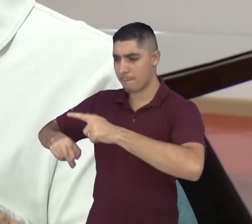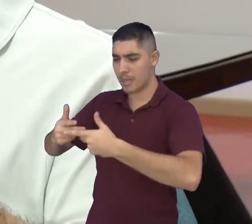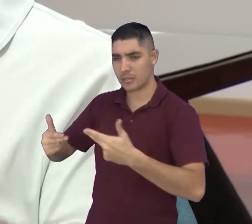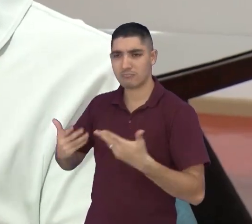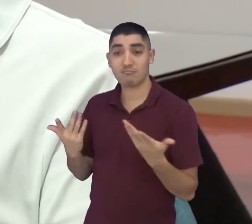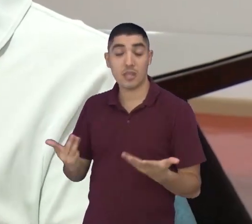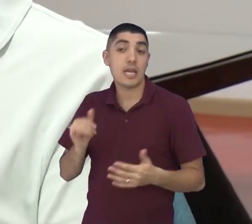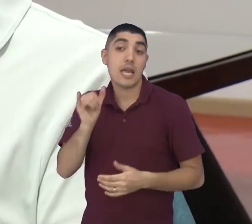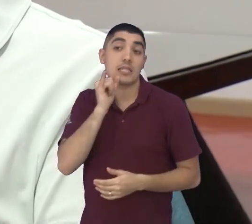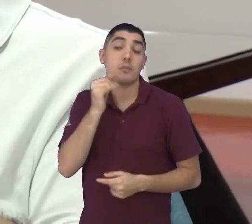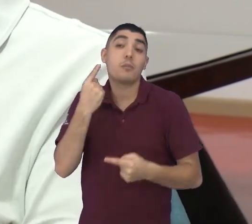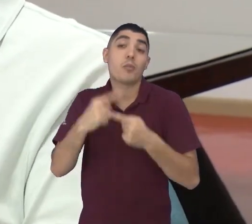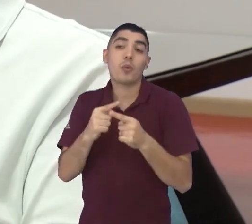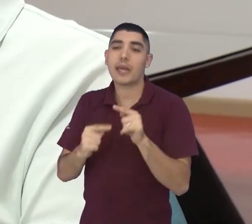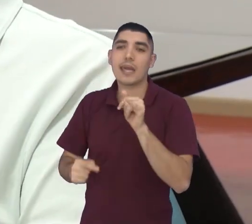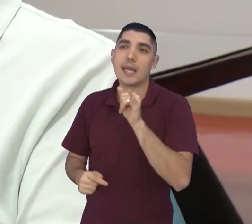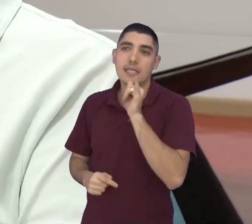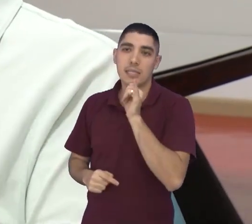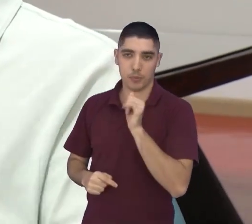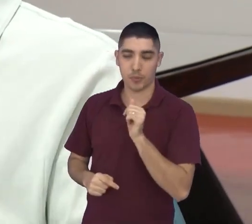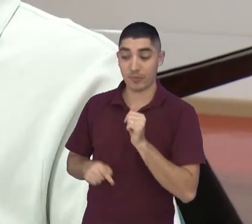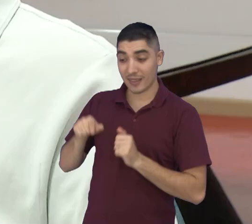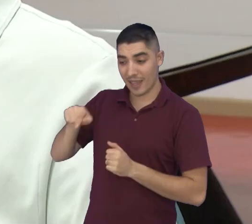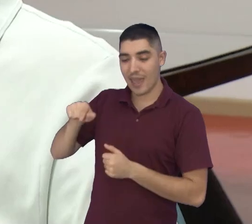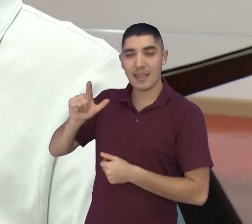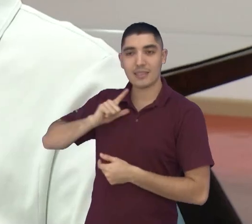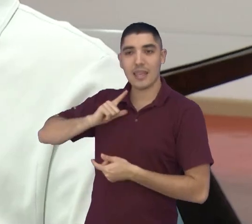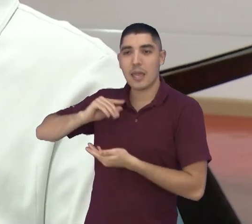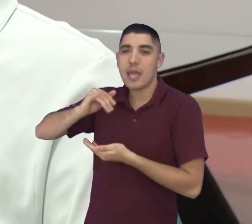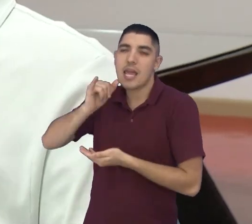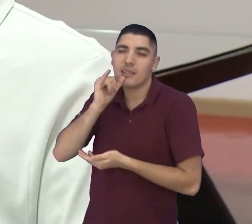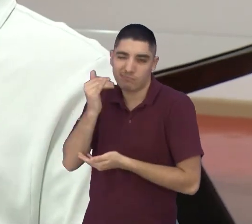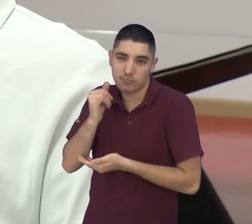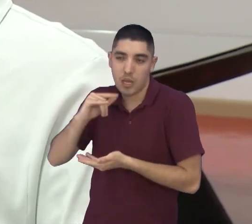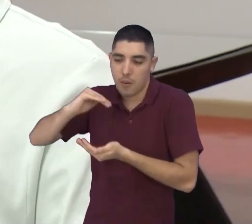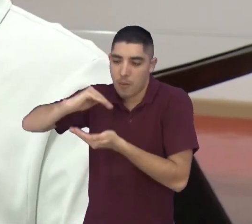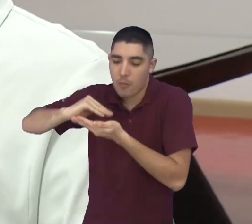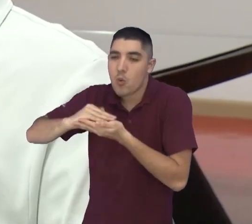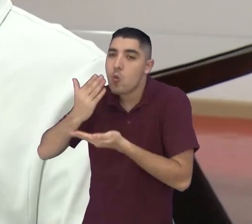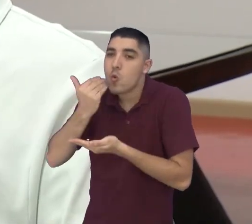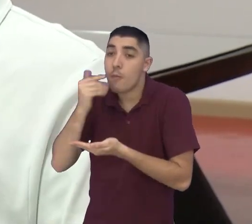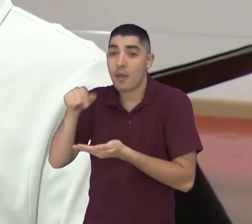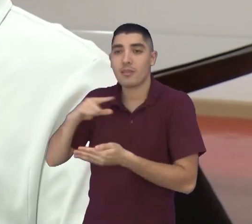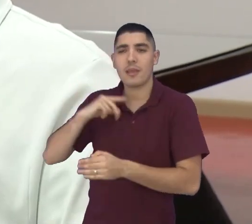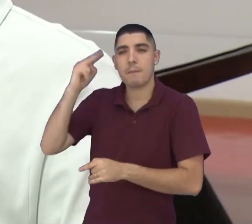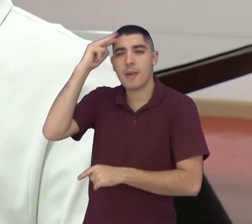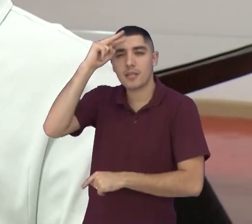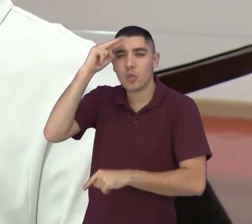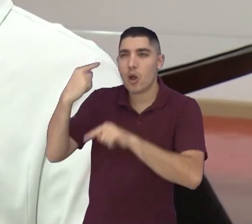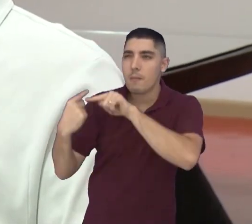e a história que está ali representada na nossa frente, na Igreja São Benedito.